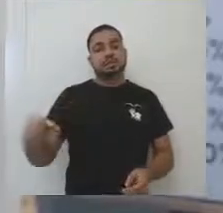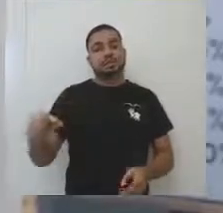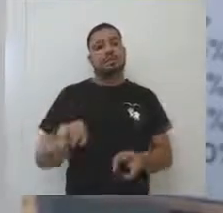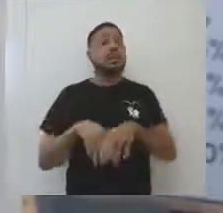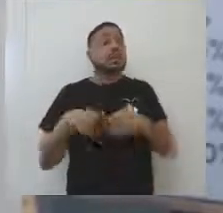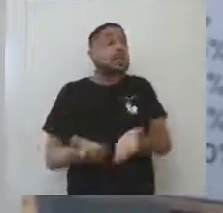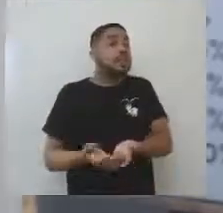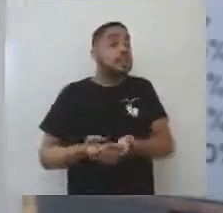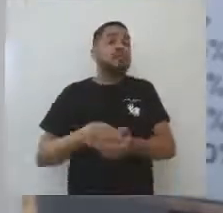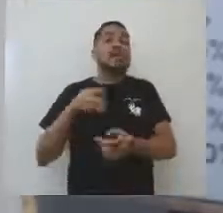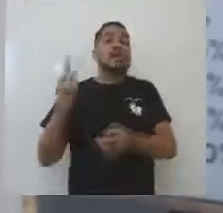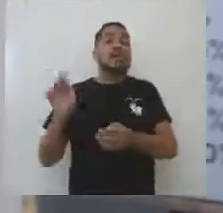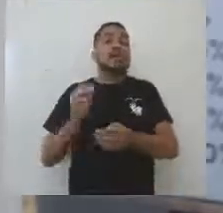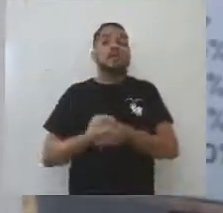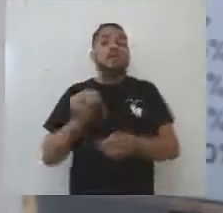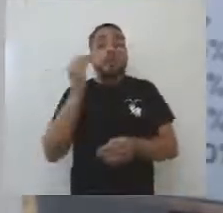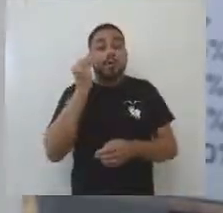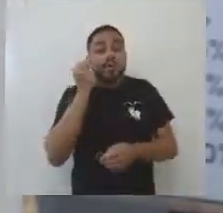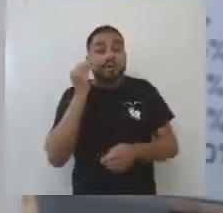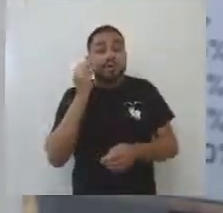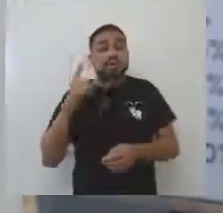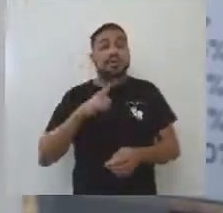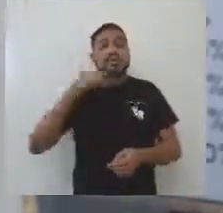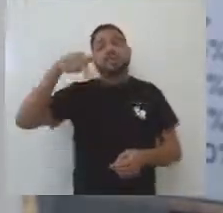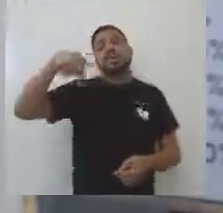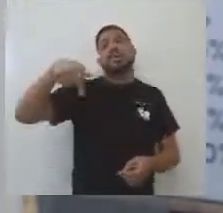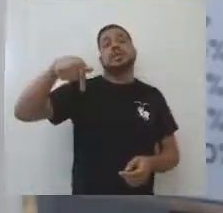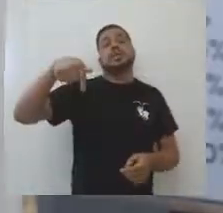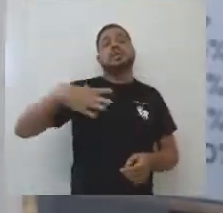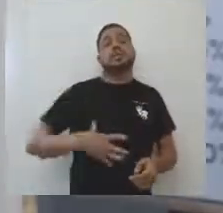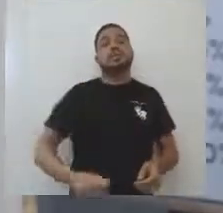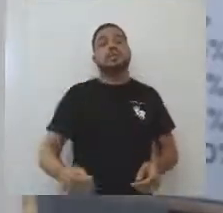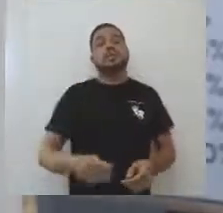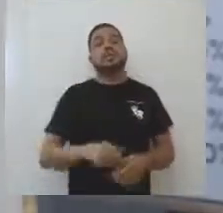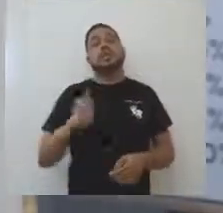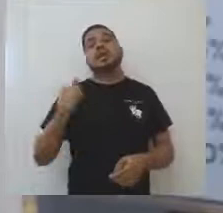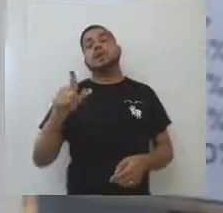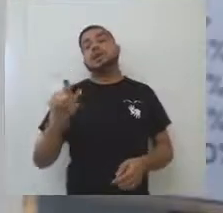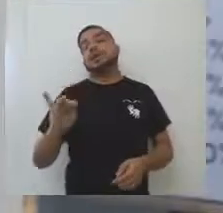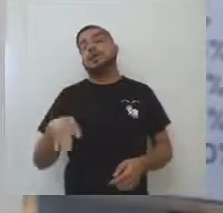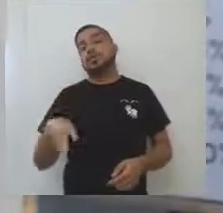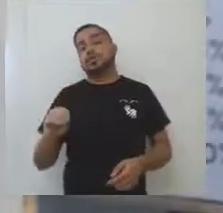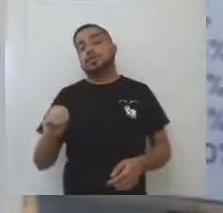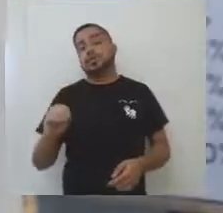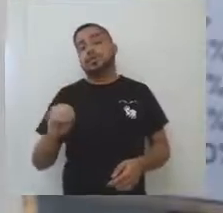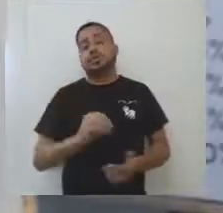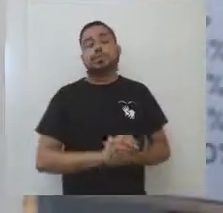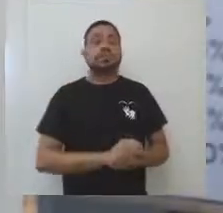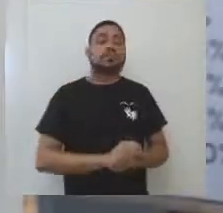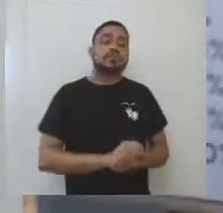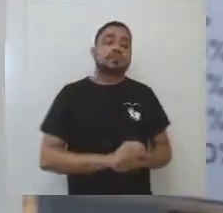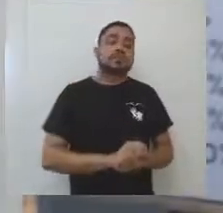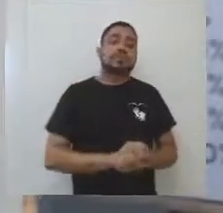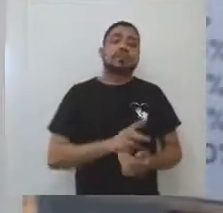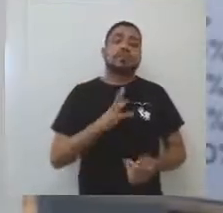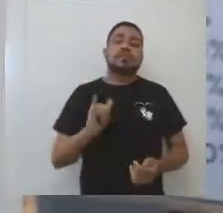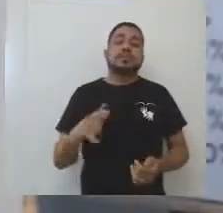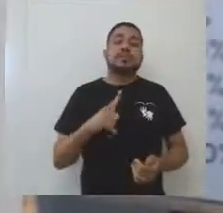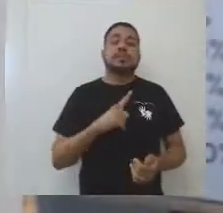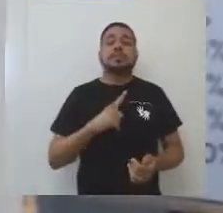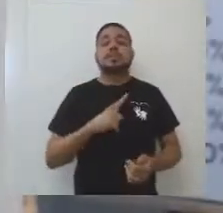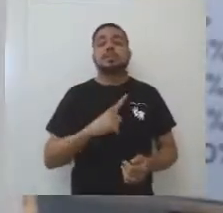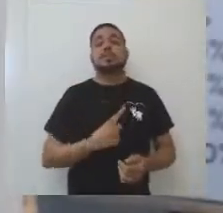Logo, a probabilidade de tu ter um 7º filho albino, olha pra mim, 7º filho albino vai